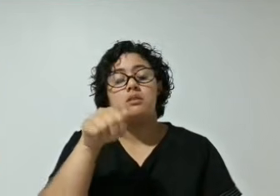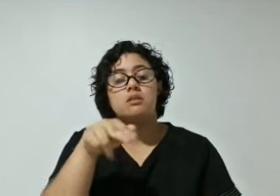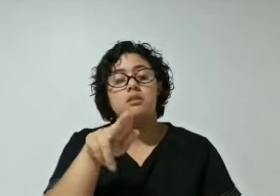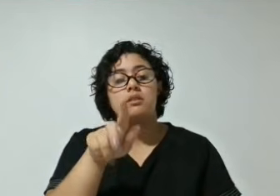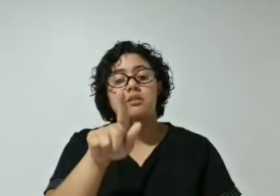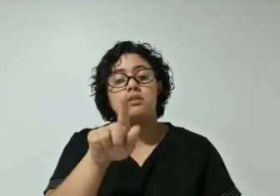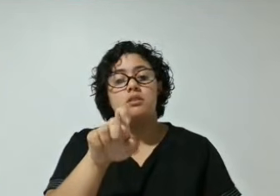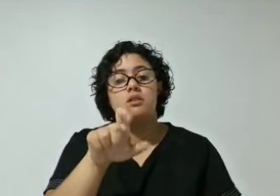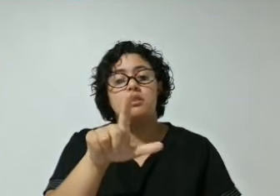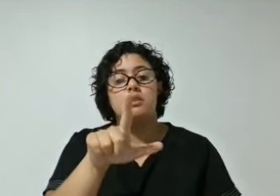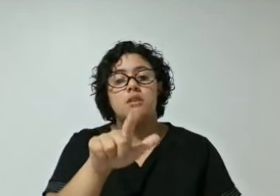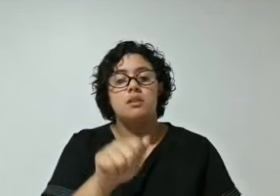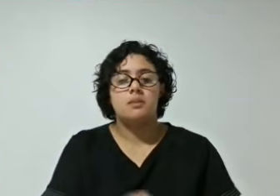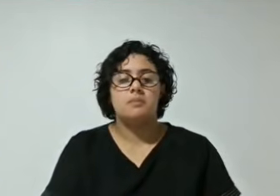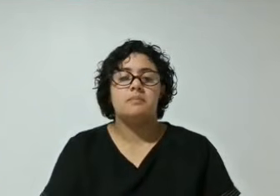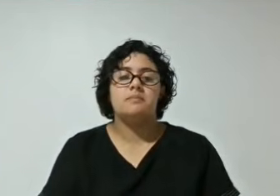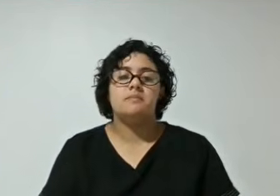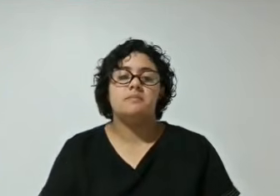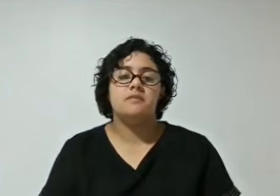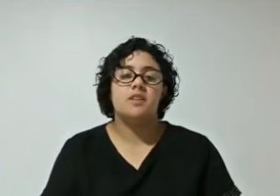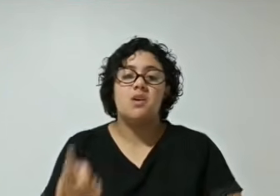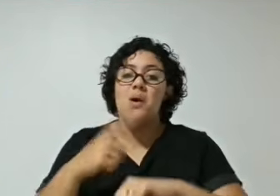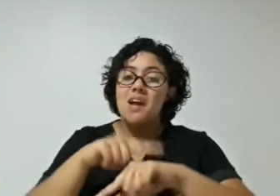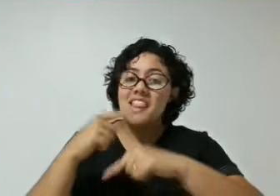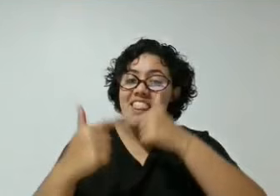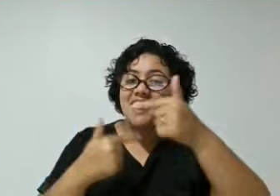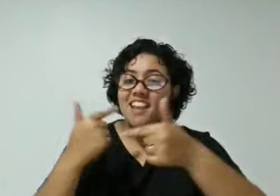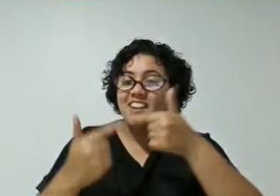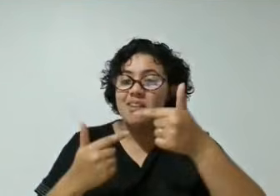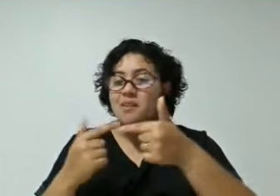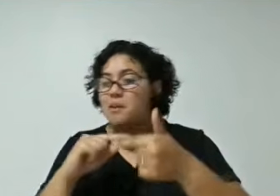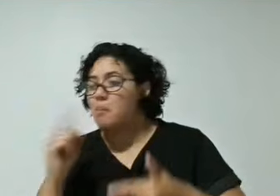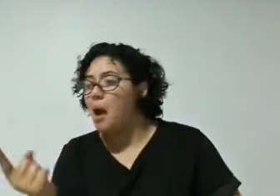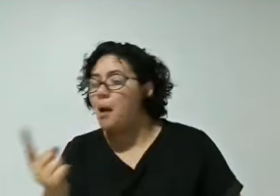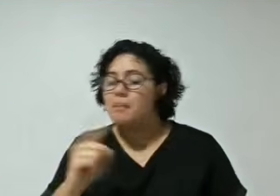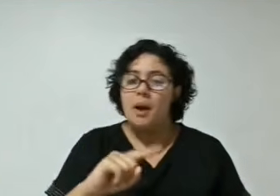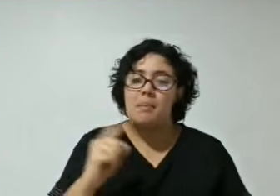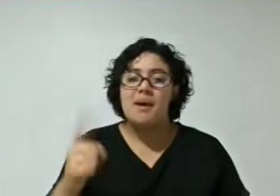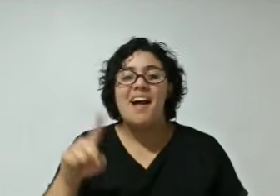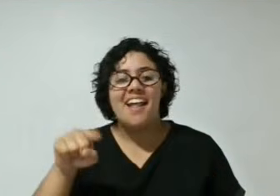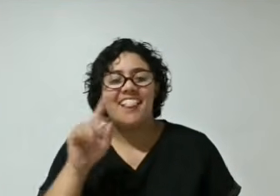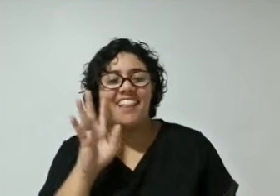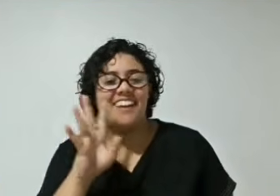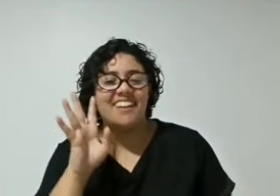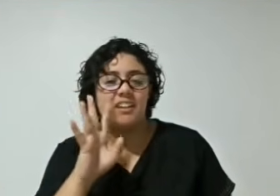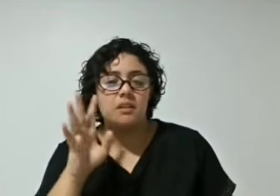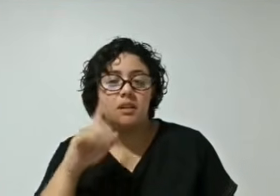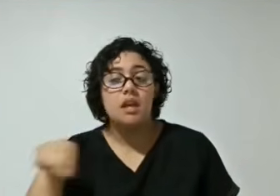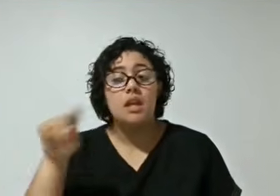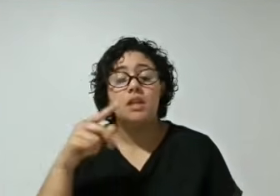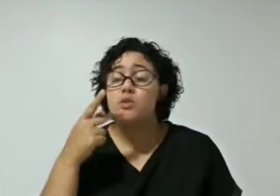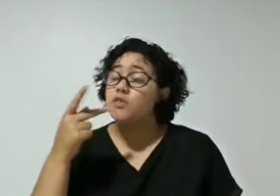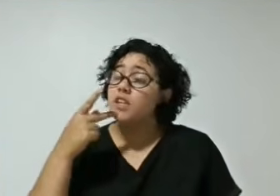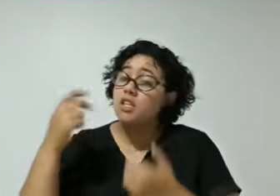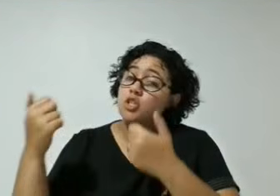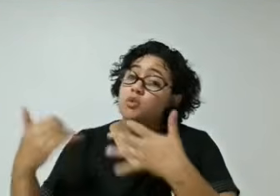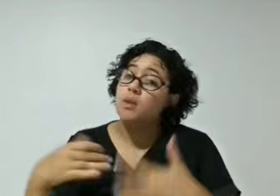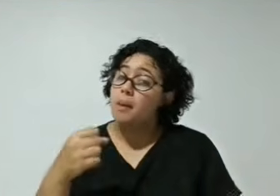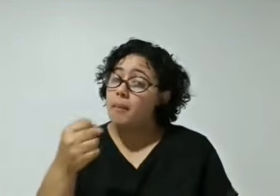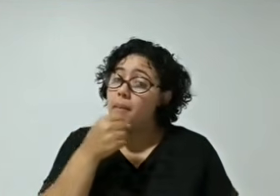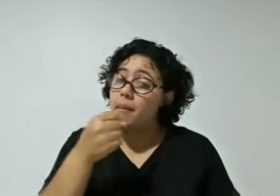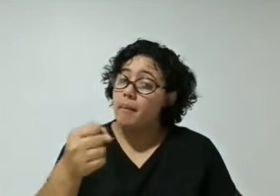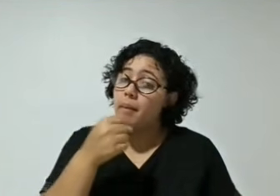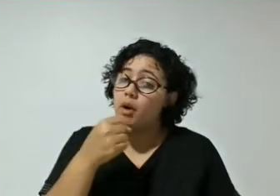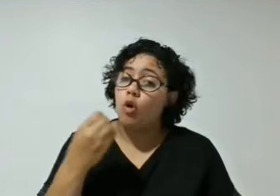no horário de trabalho, e as rosas atrás, e ela tentando na entrevista, foi muito legal. E eles relatando, né, como que